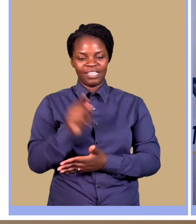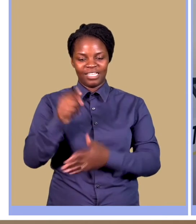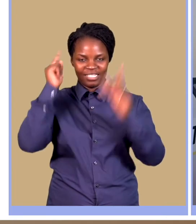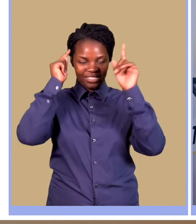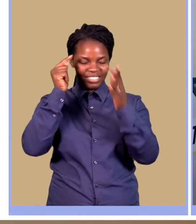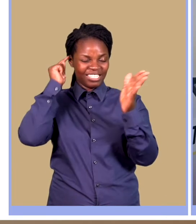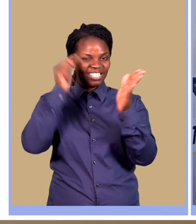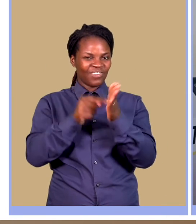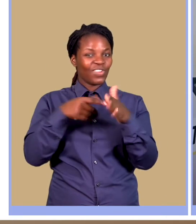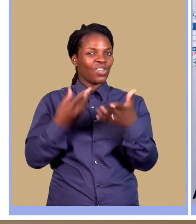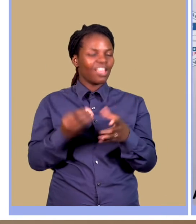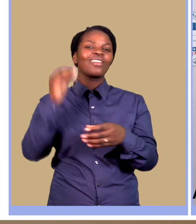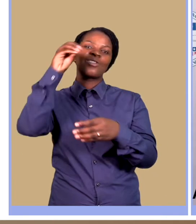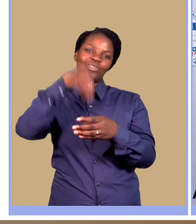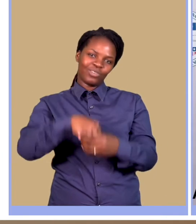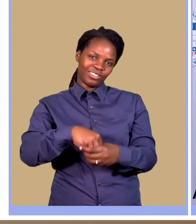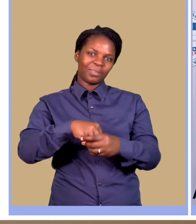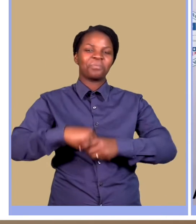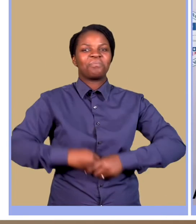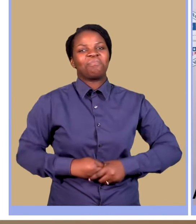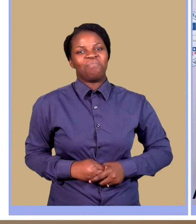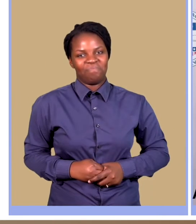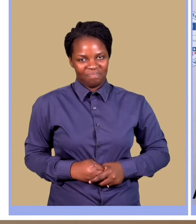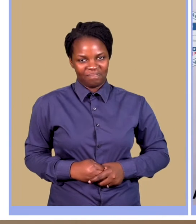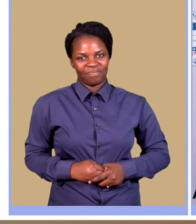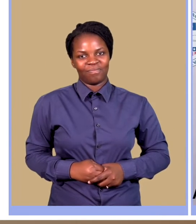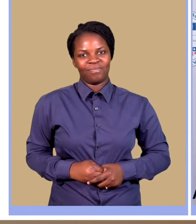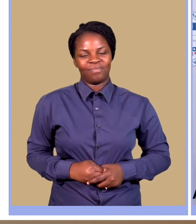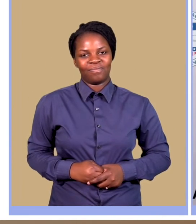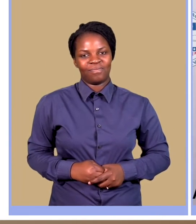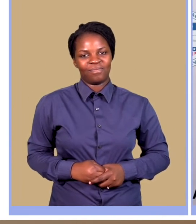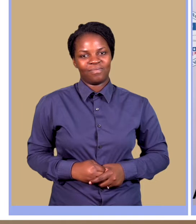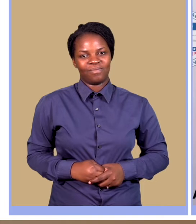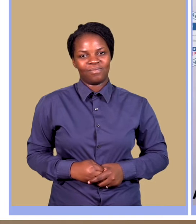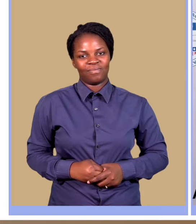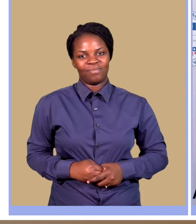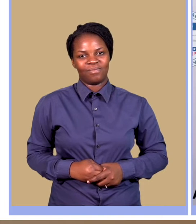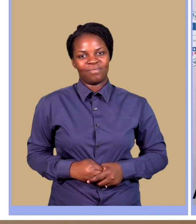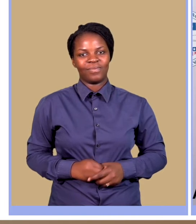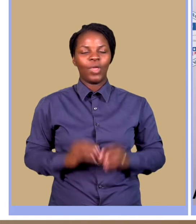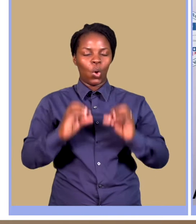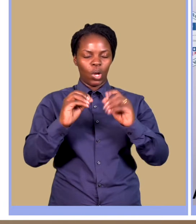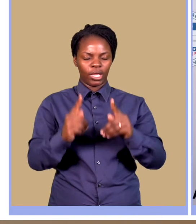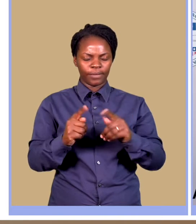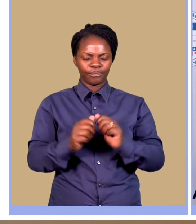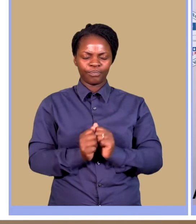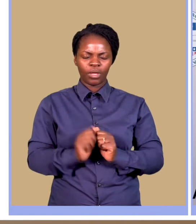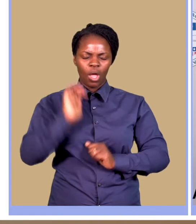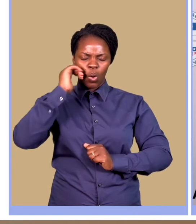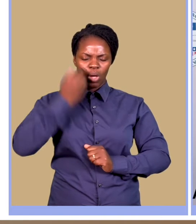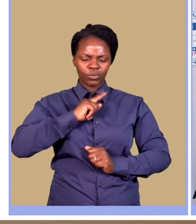Quando nós olhamos a questão falou aqui também que é tão difícil para